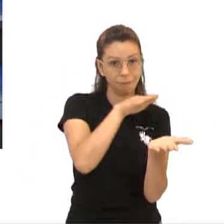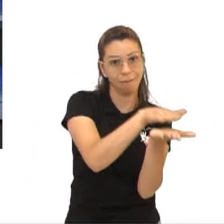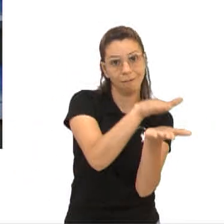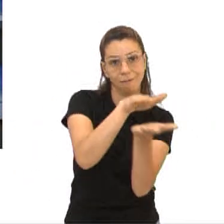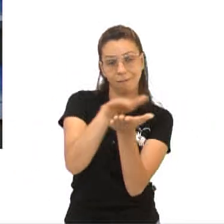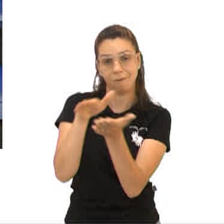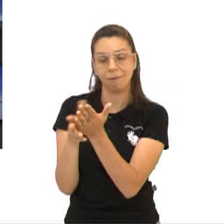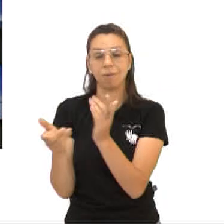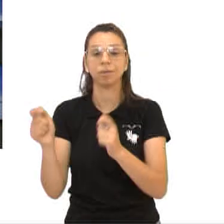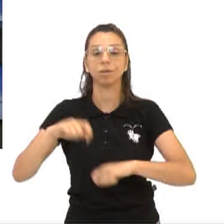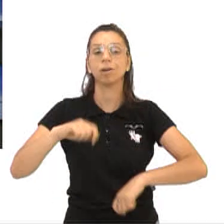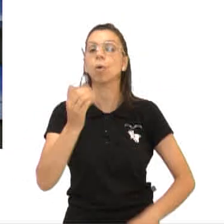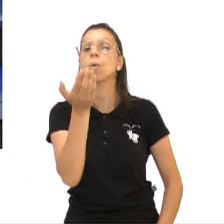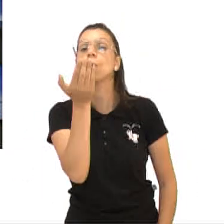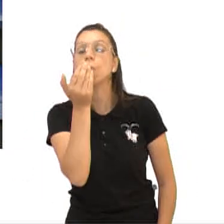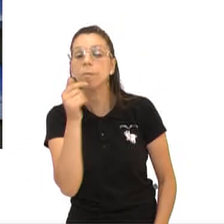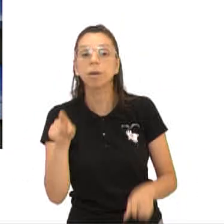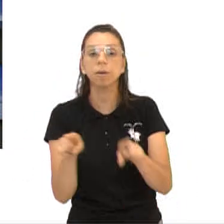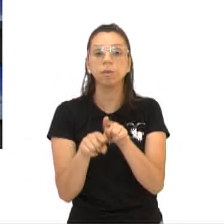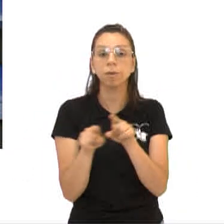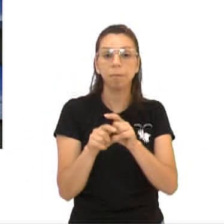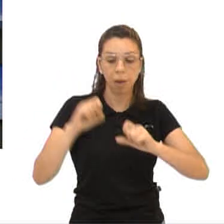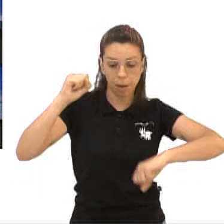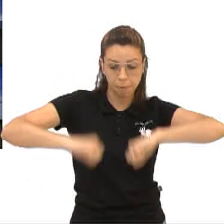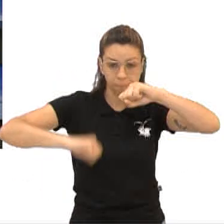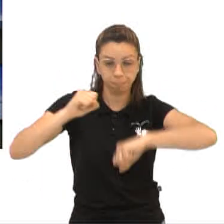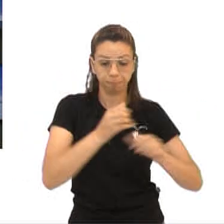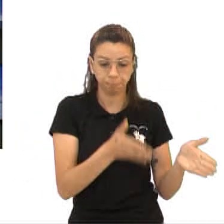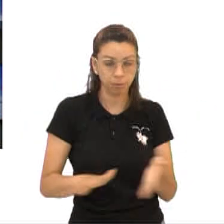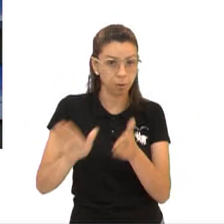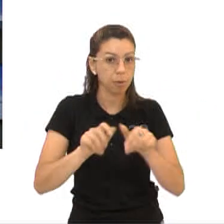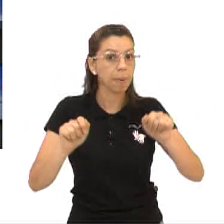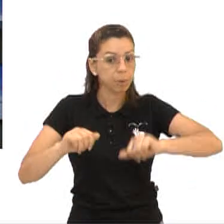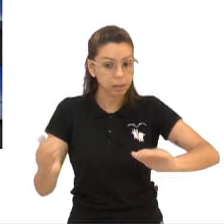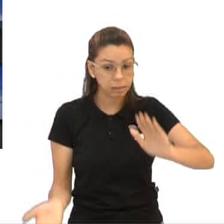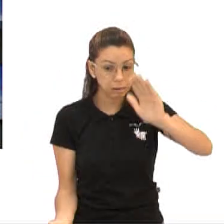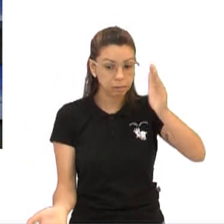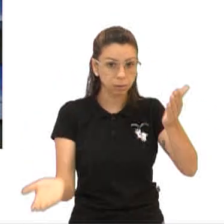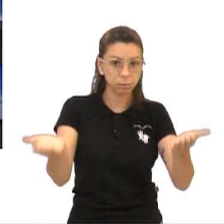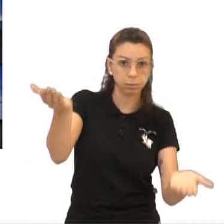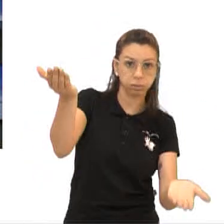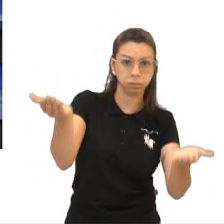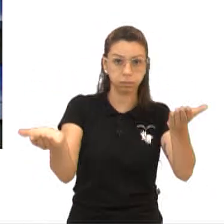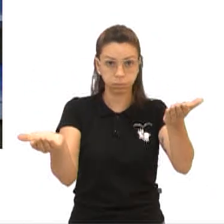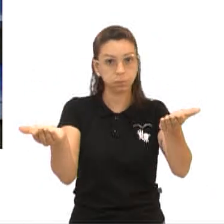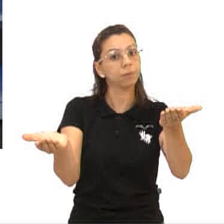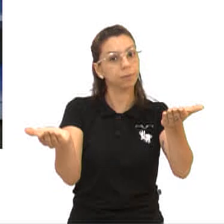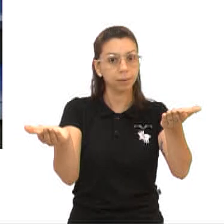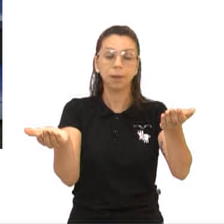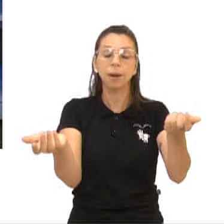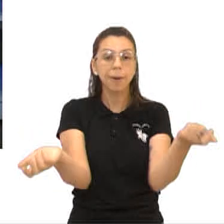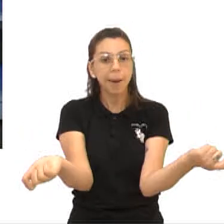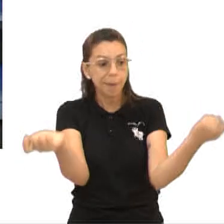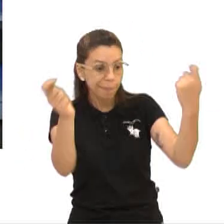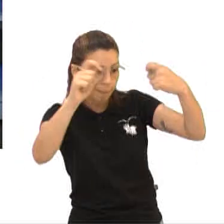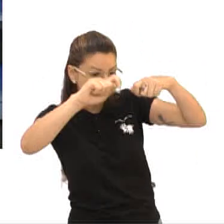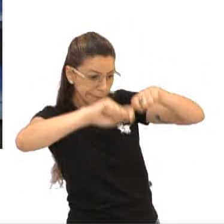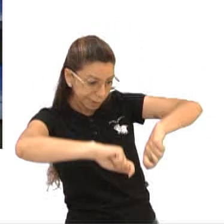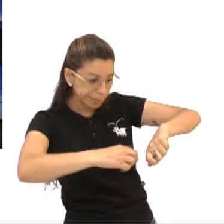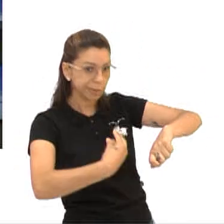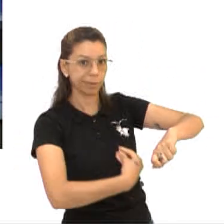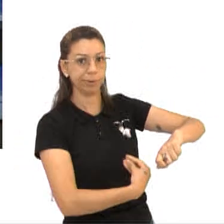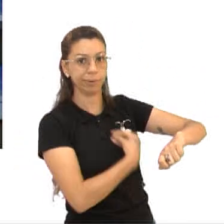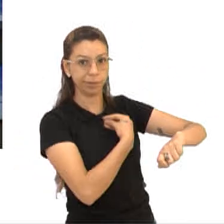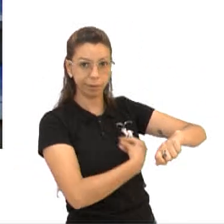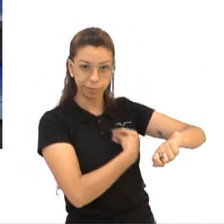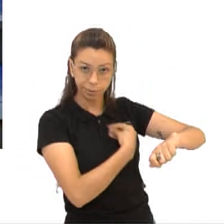alimentos, da produção industrial. O que precisa é um equilíbrio entre dois universos. A necessidade da sobrevivência